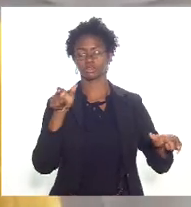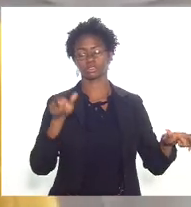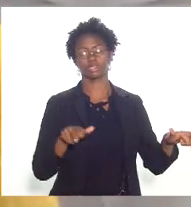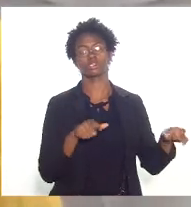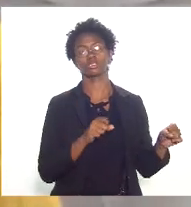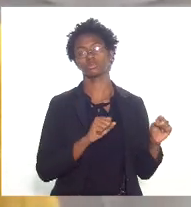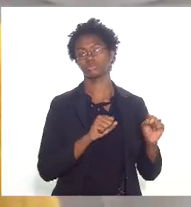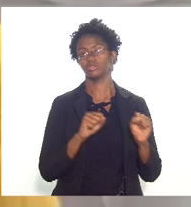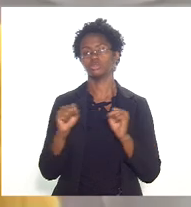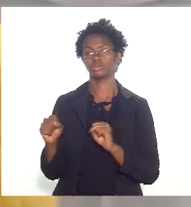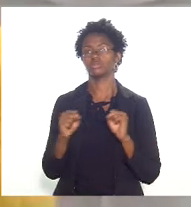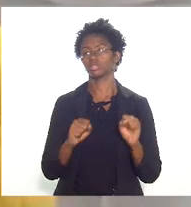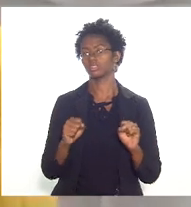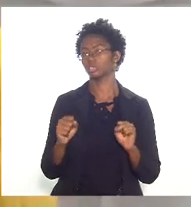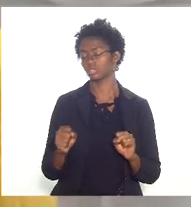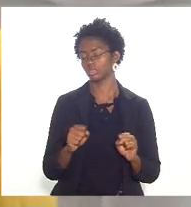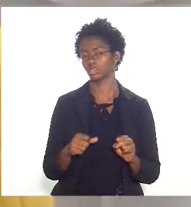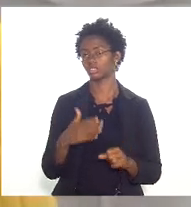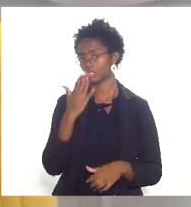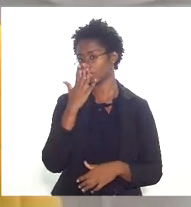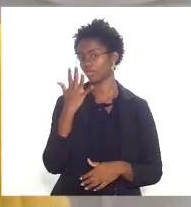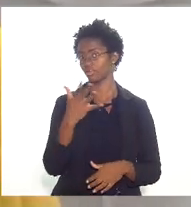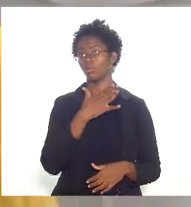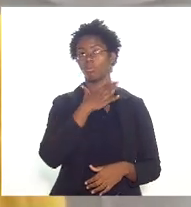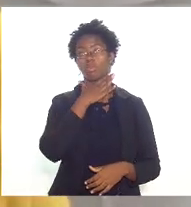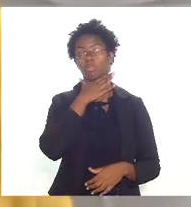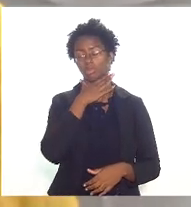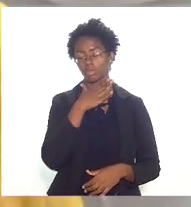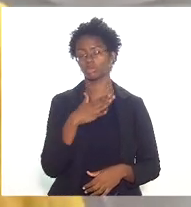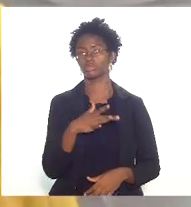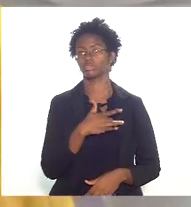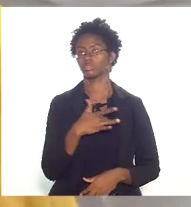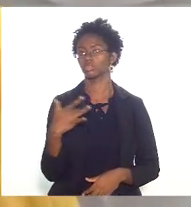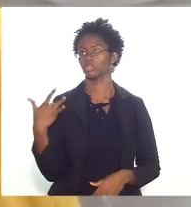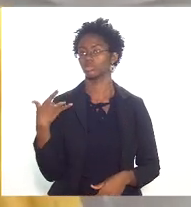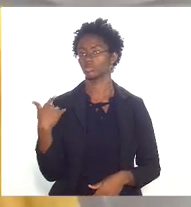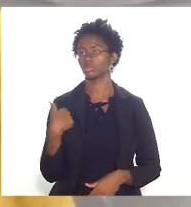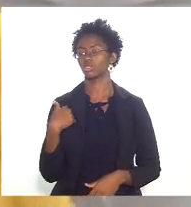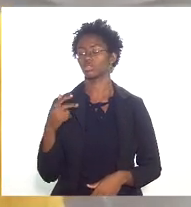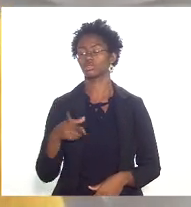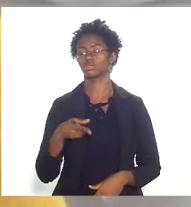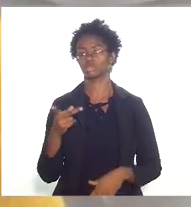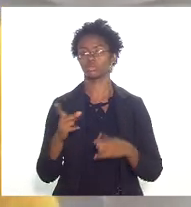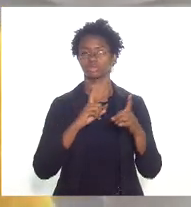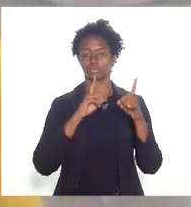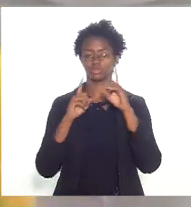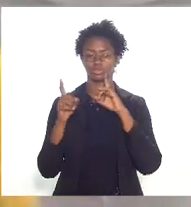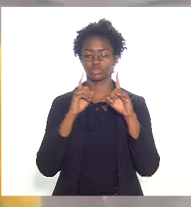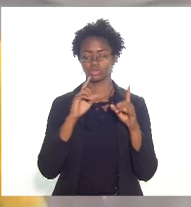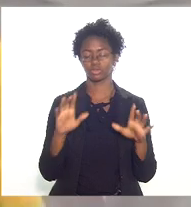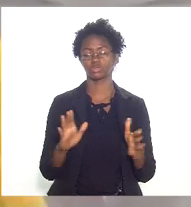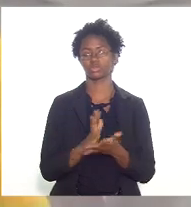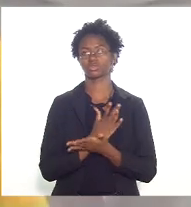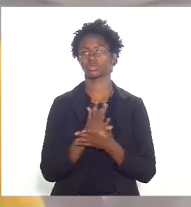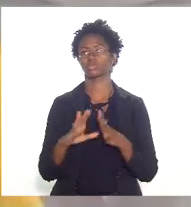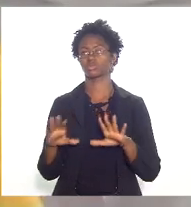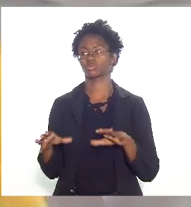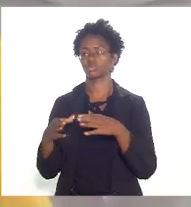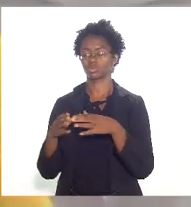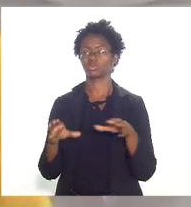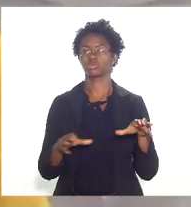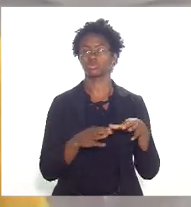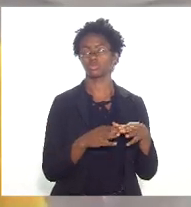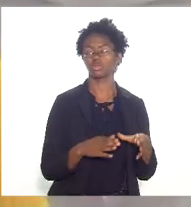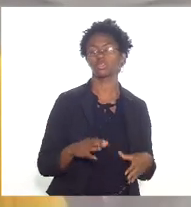enfrentam a grave crise sanitária eu tenho mantido um diálogo né com alguns organismos da área da